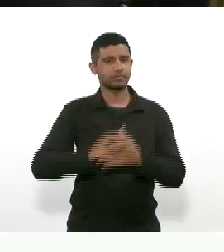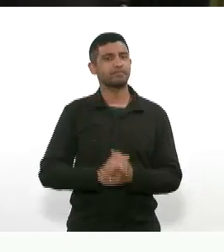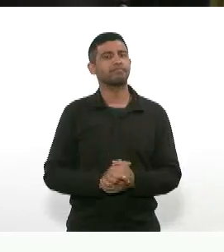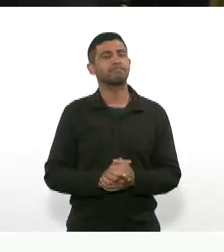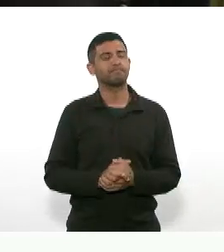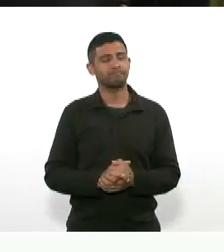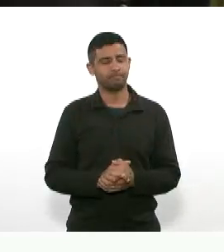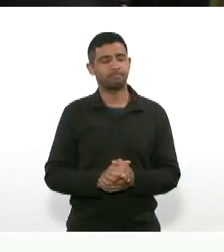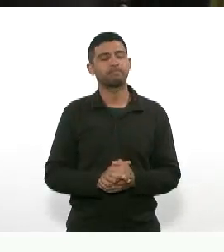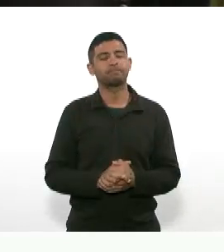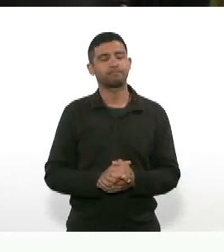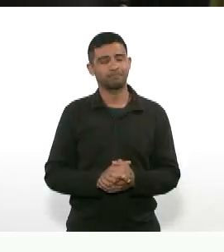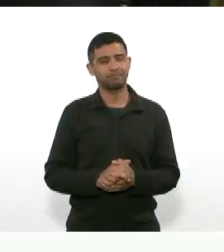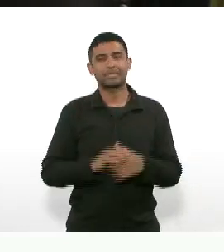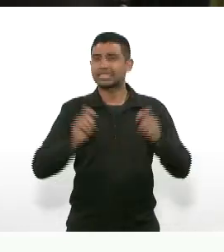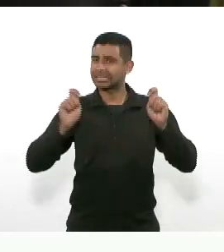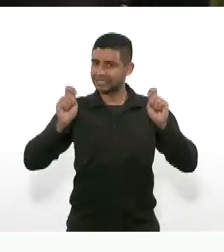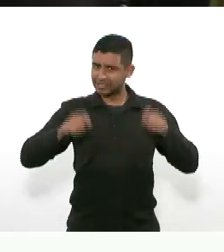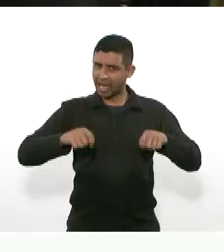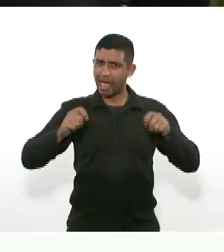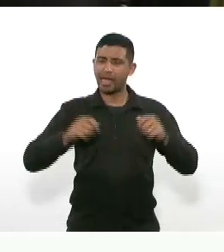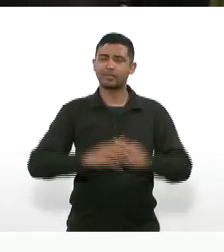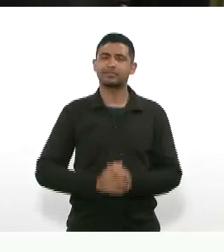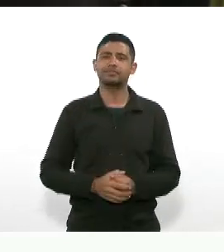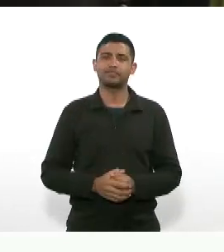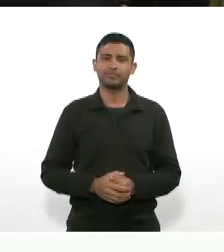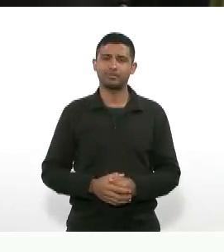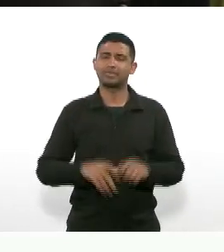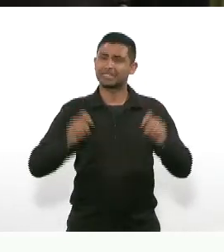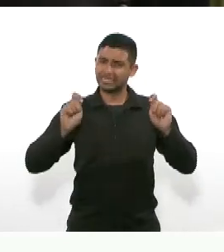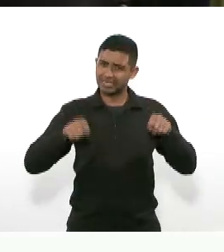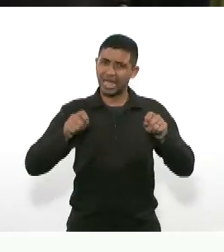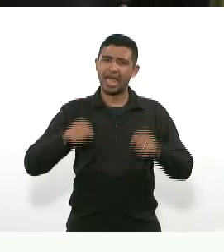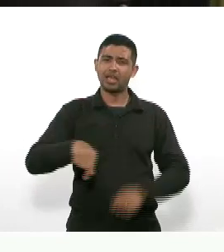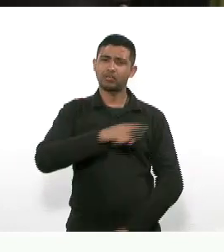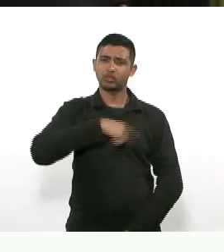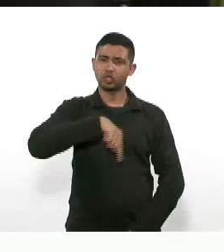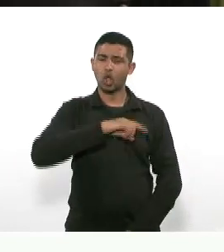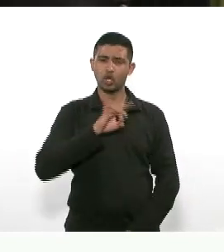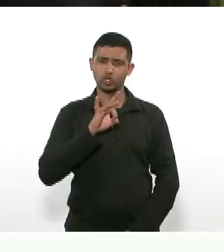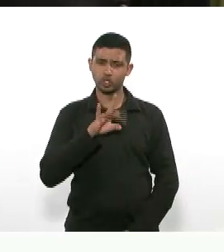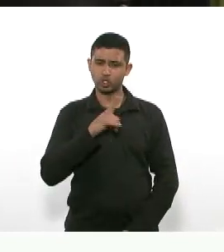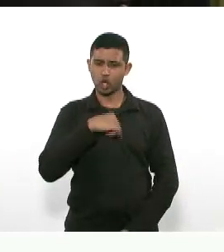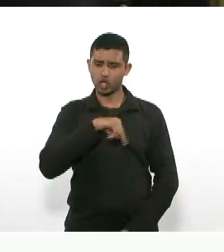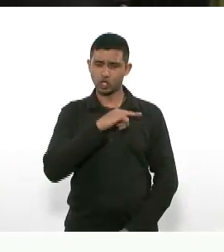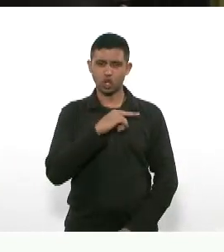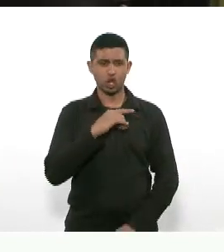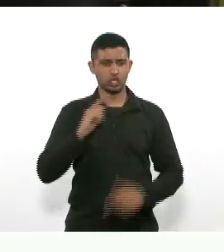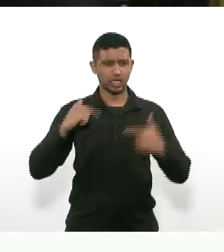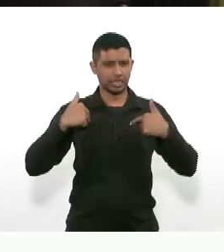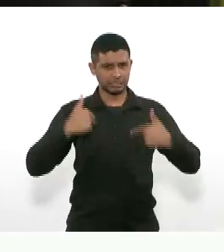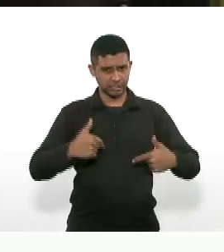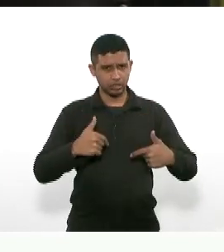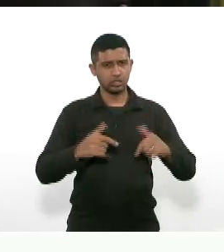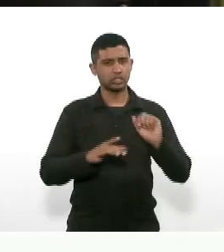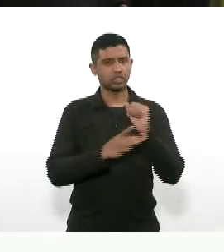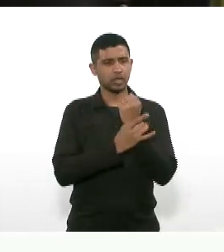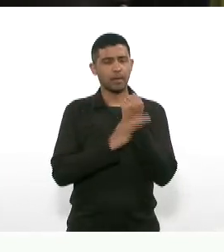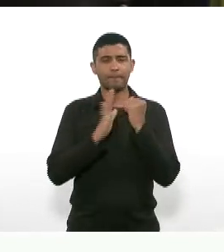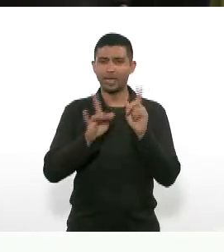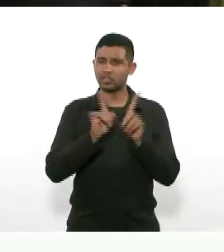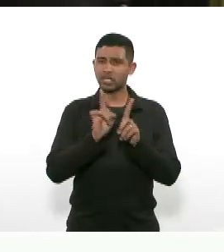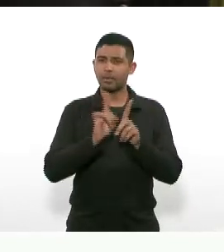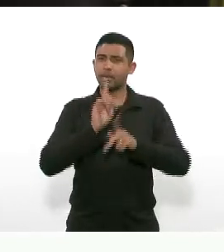a grande chance de nós, não só os operadores da segurança, mas da população